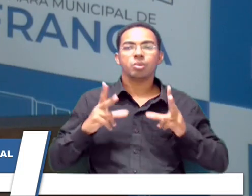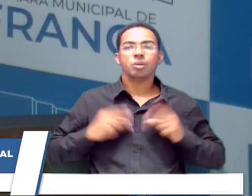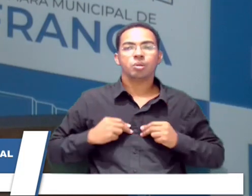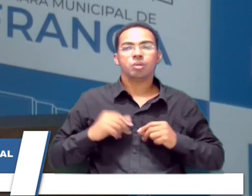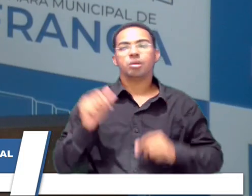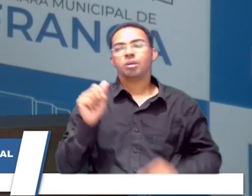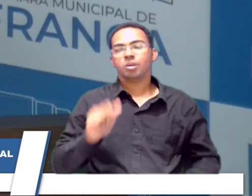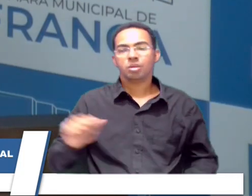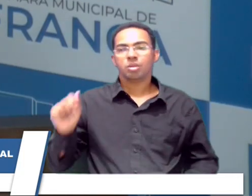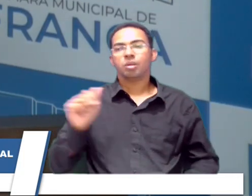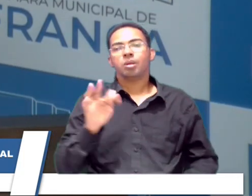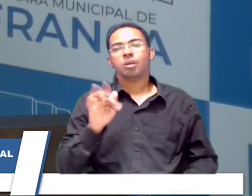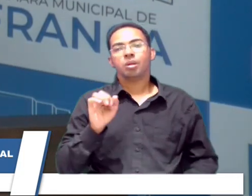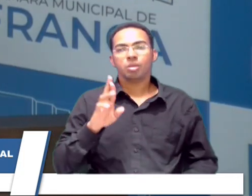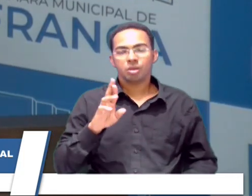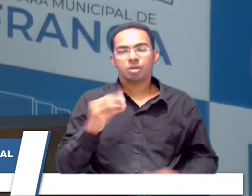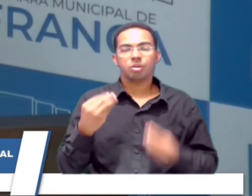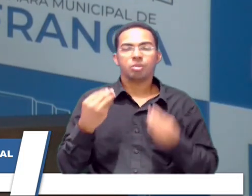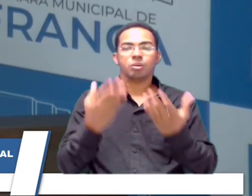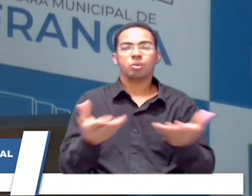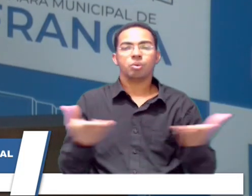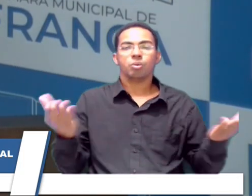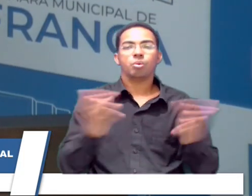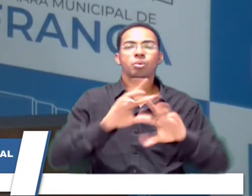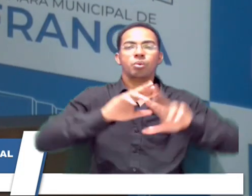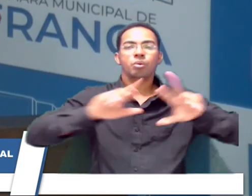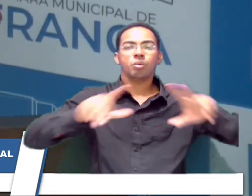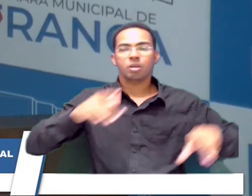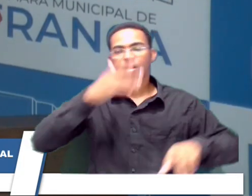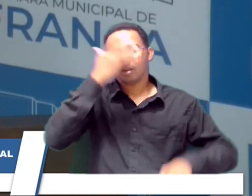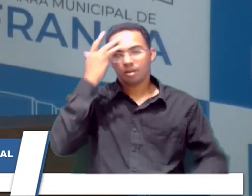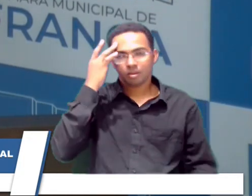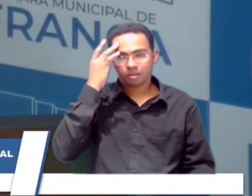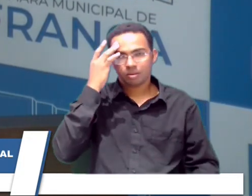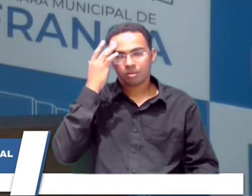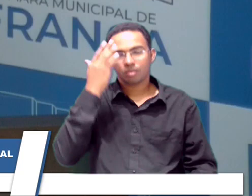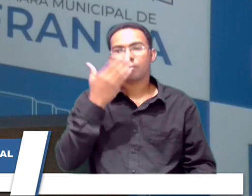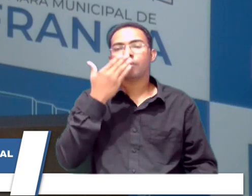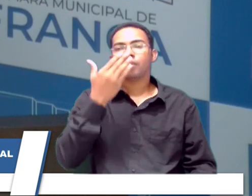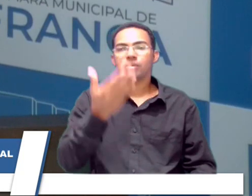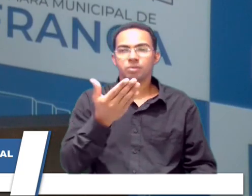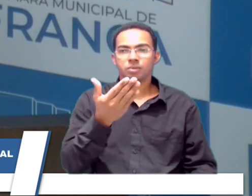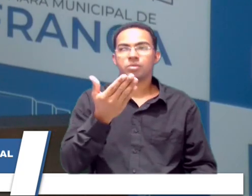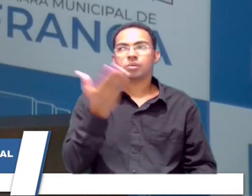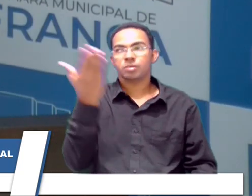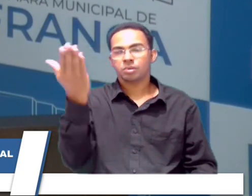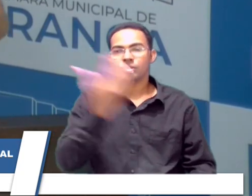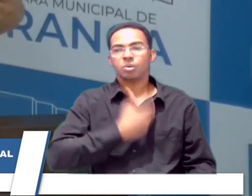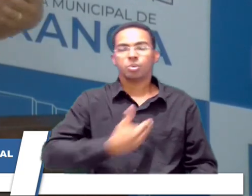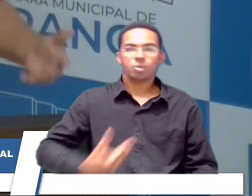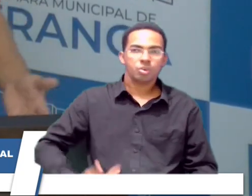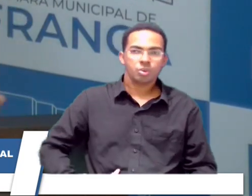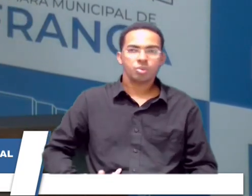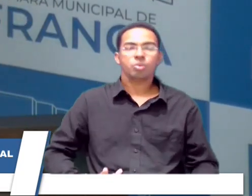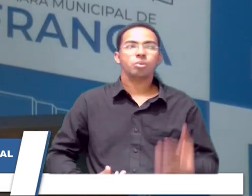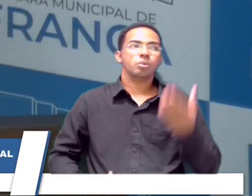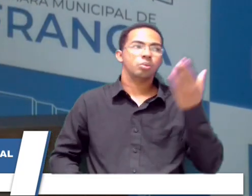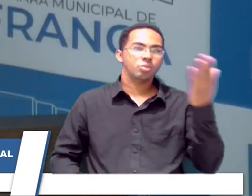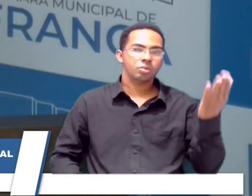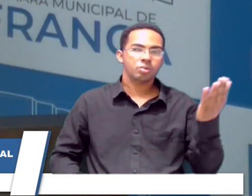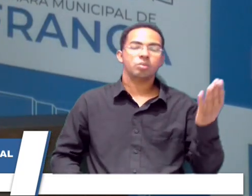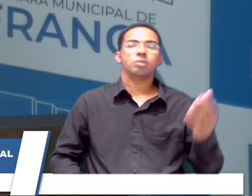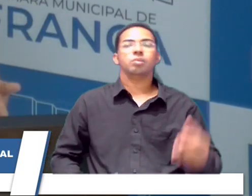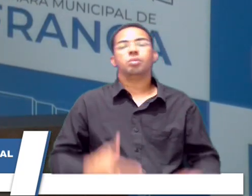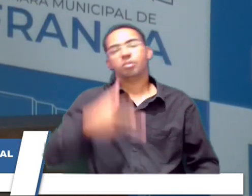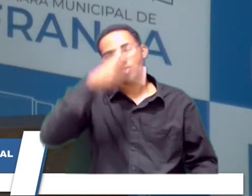Flor da Vida proporciona hoje para várias pessoas. Então é um pedido para isso, para o governo, para a